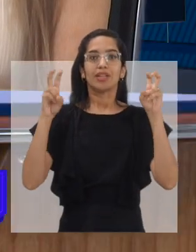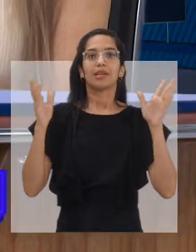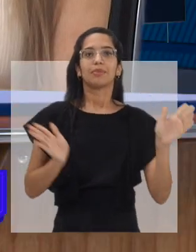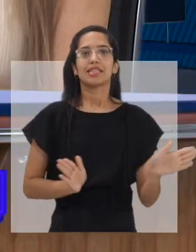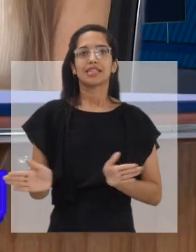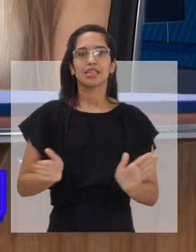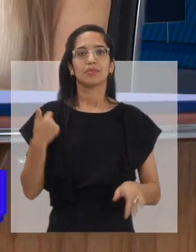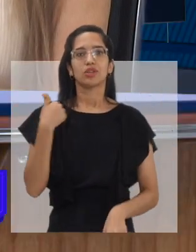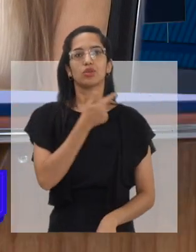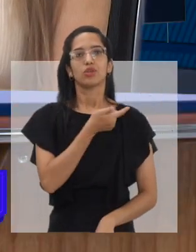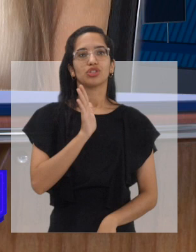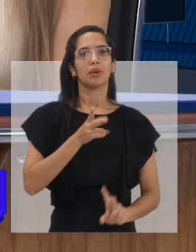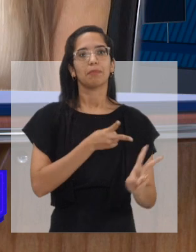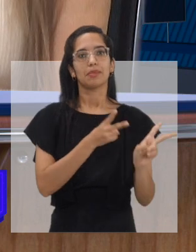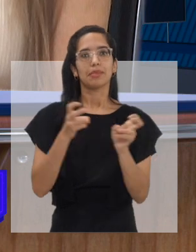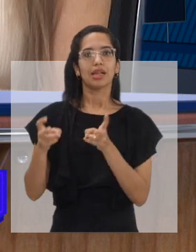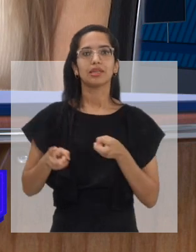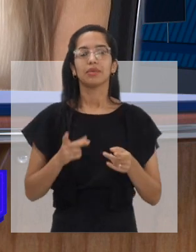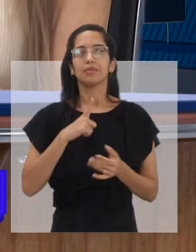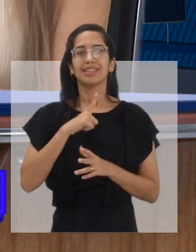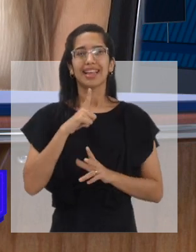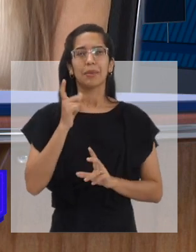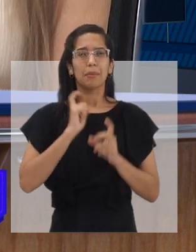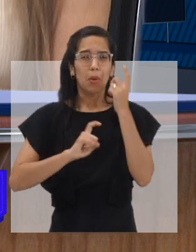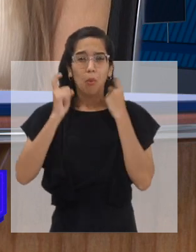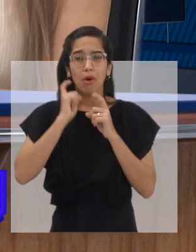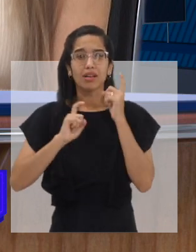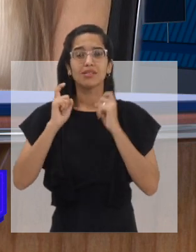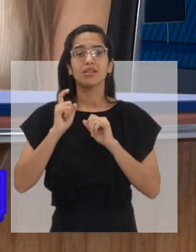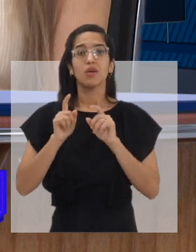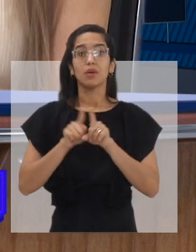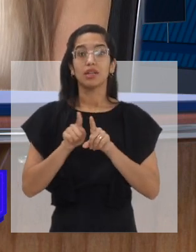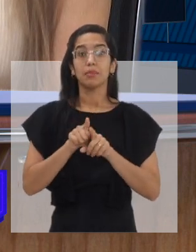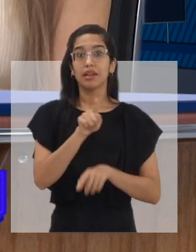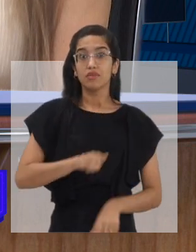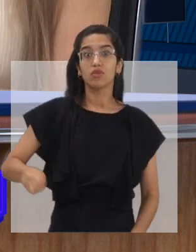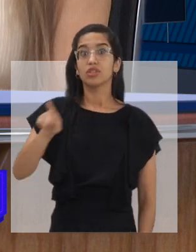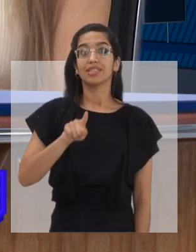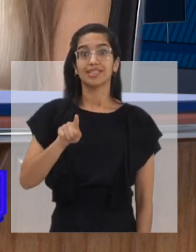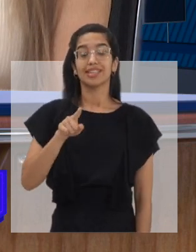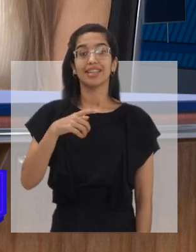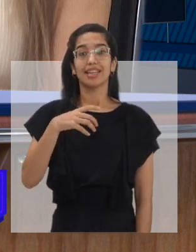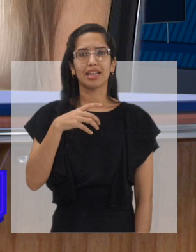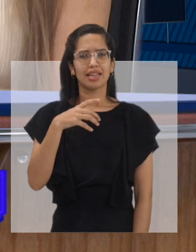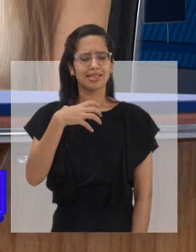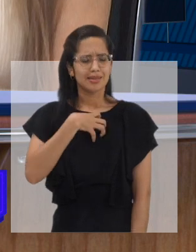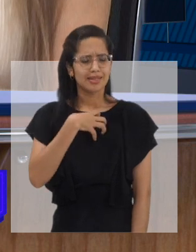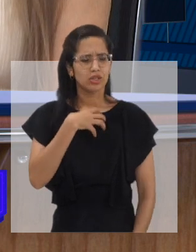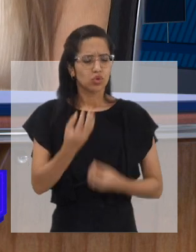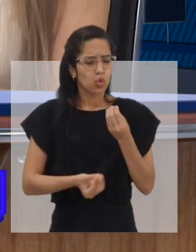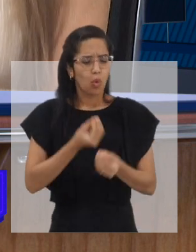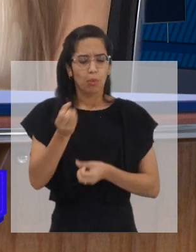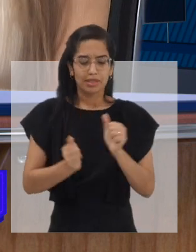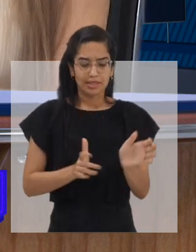já constatamos lá que vocês têm toda uma preocupação, inclusive você tem uma preocupação em tornar acessível, e claro que